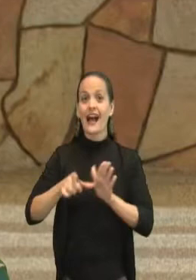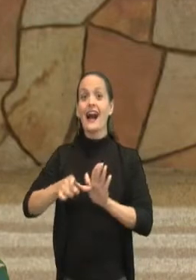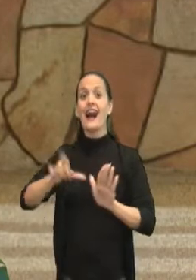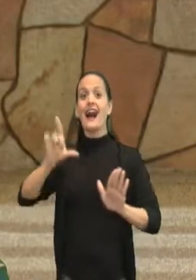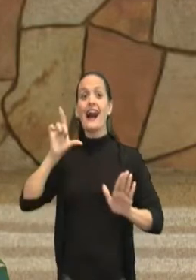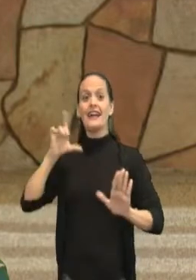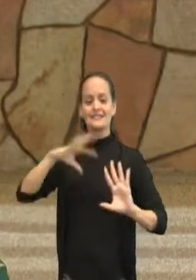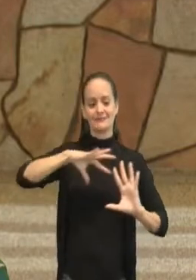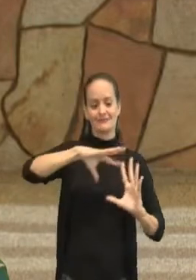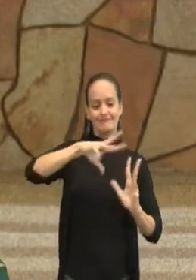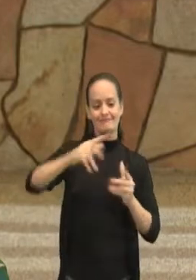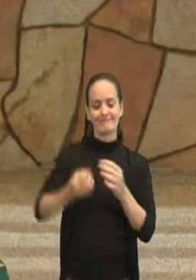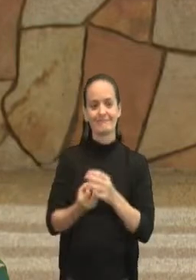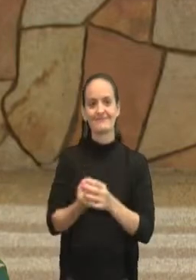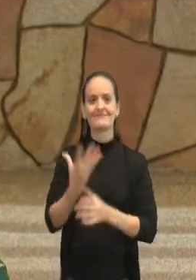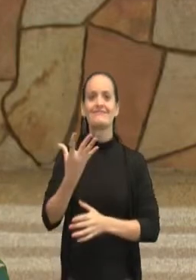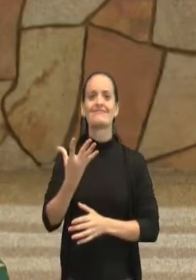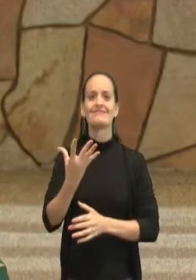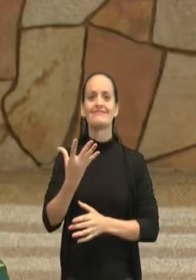tempos eternos.